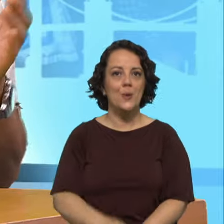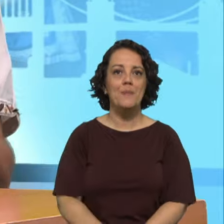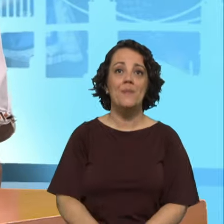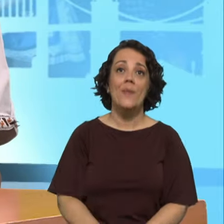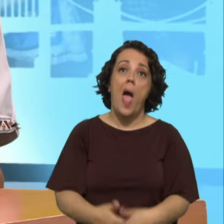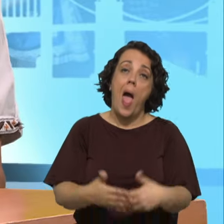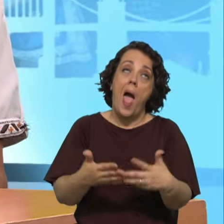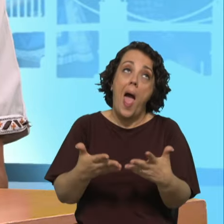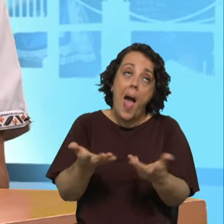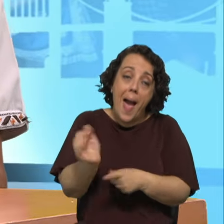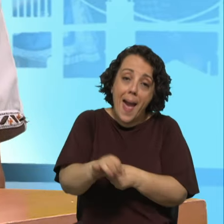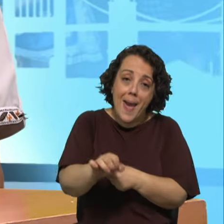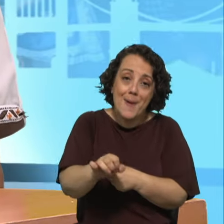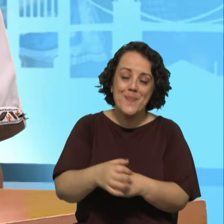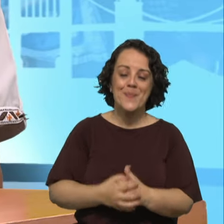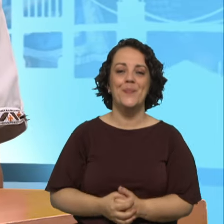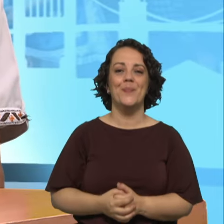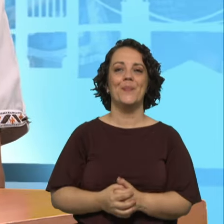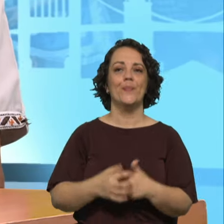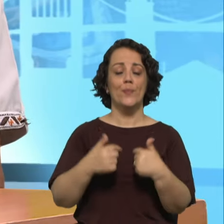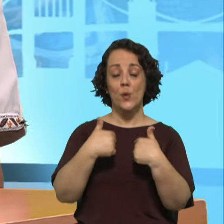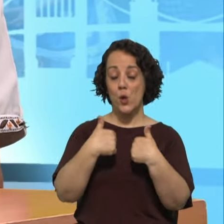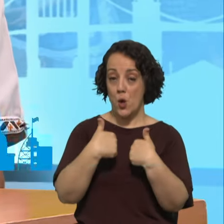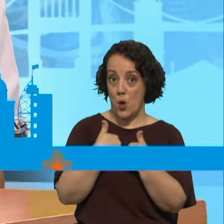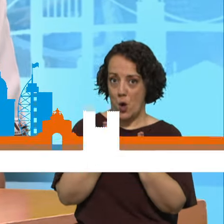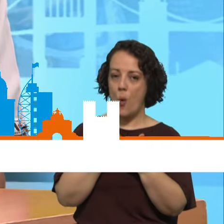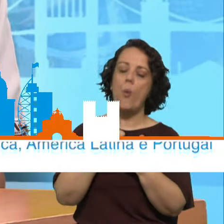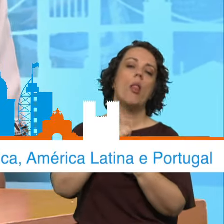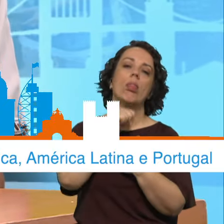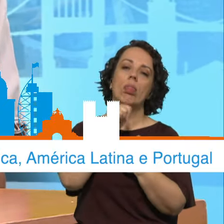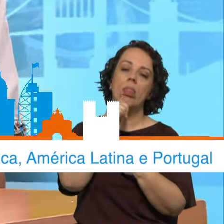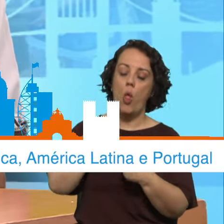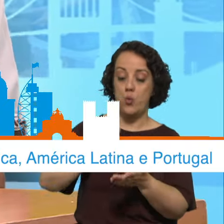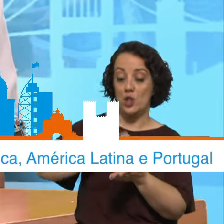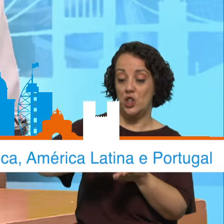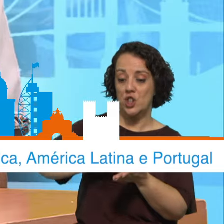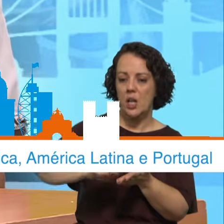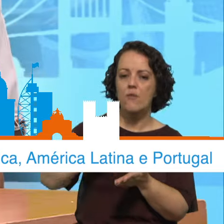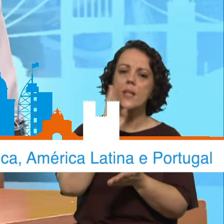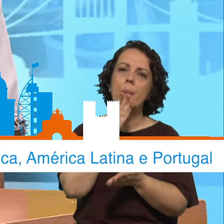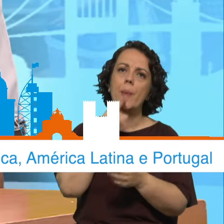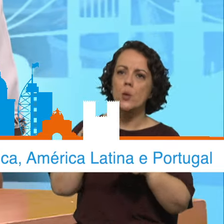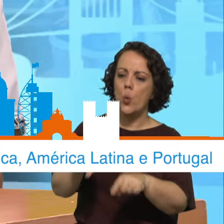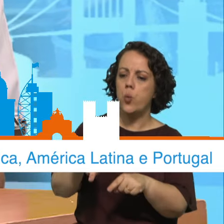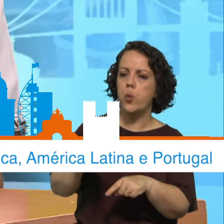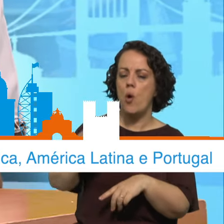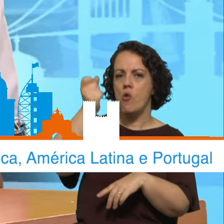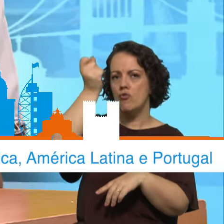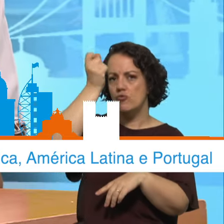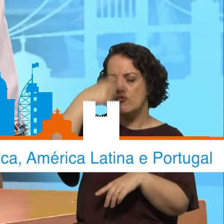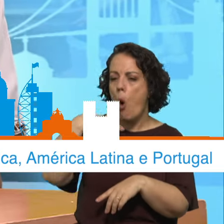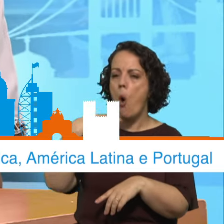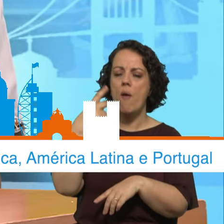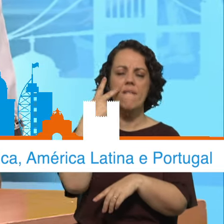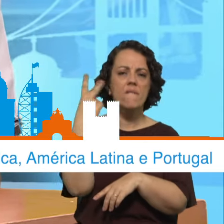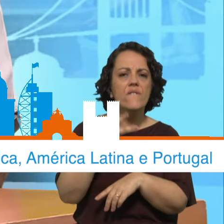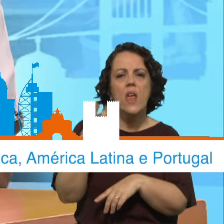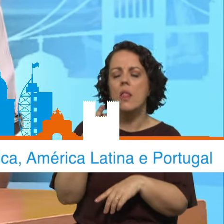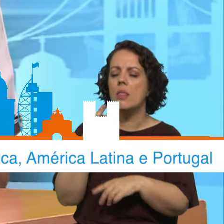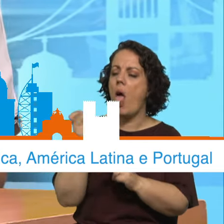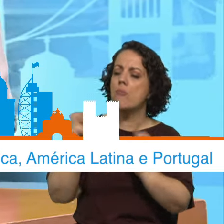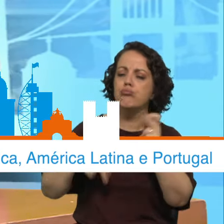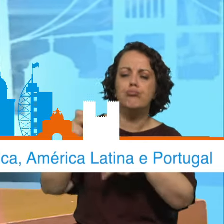é eh e eu em geral escrevo ao ritmo da da vida e da história e podemos encontrar